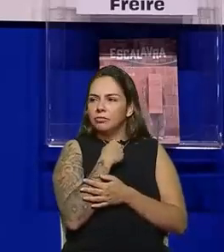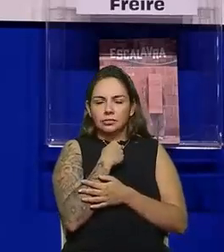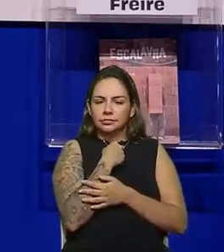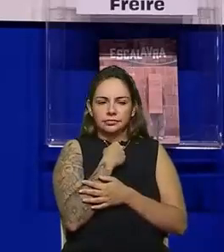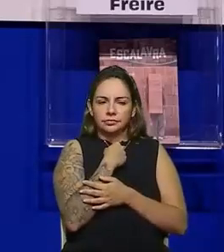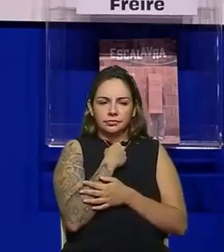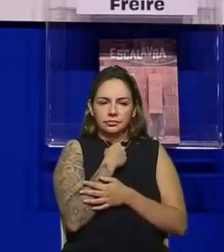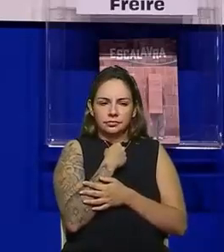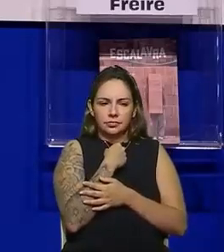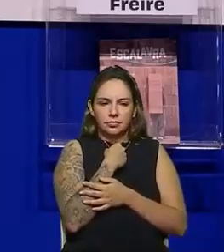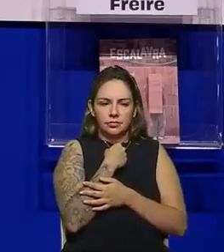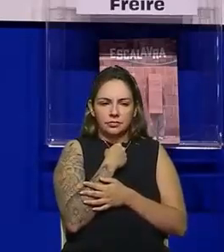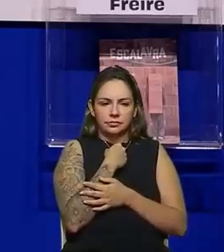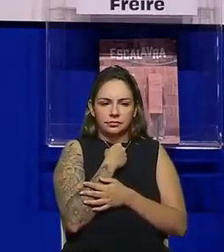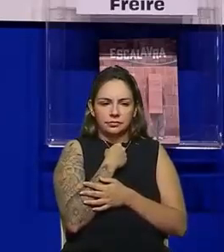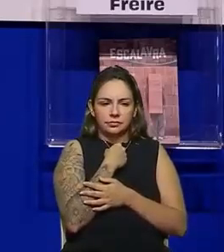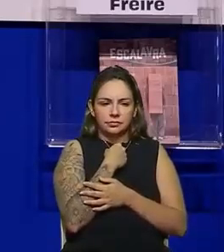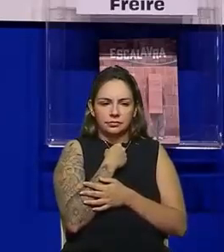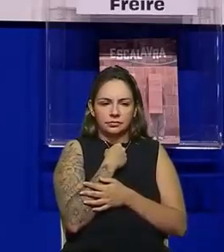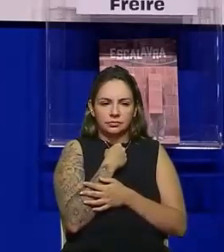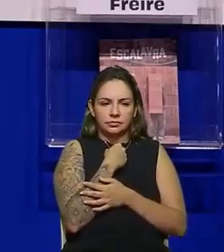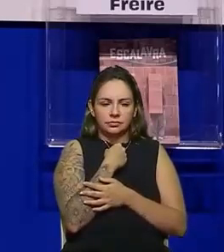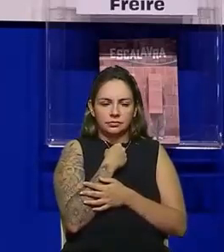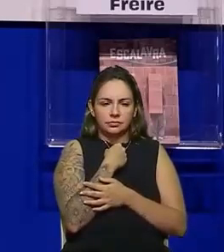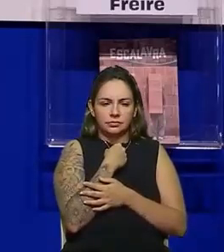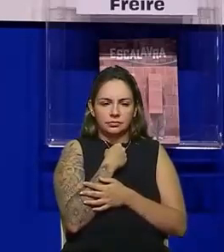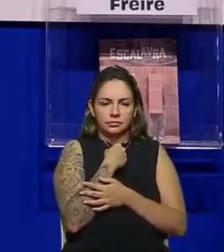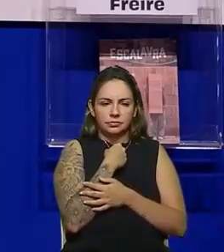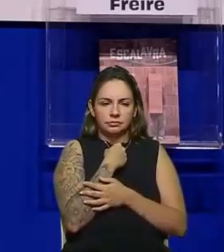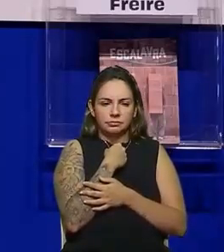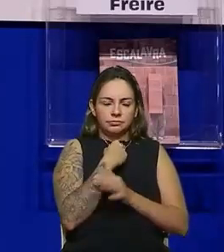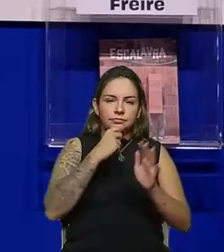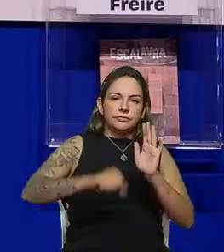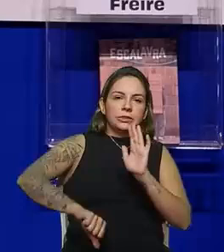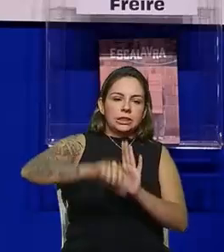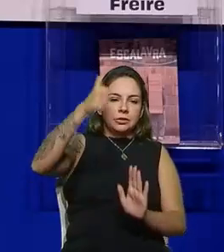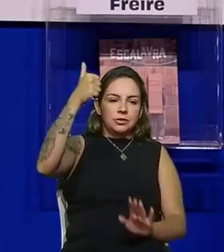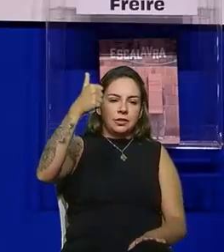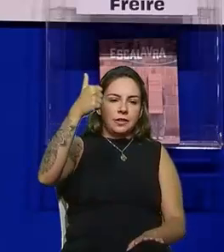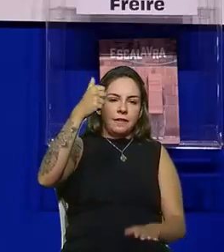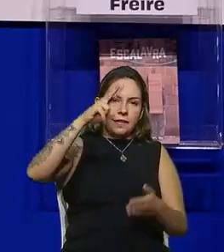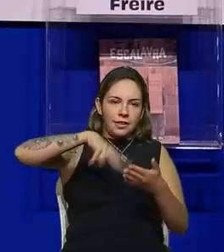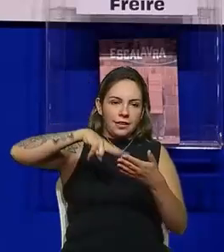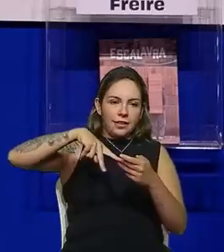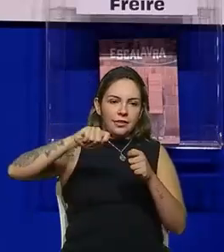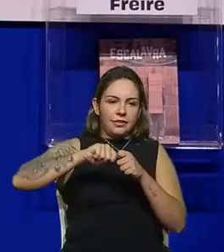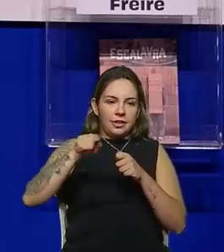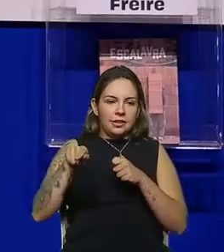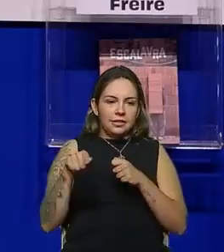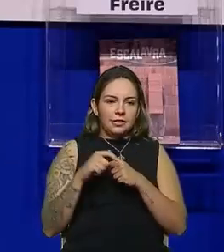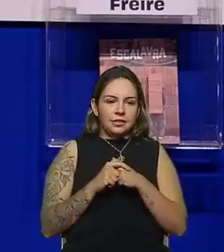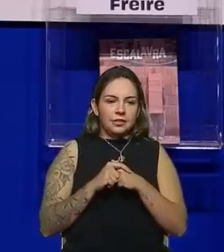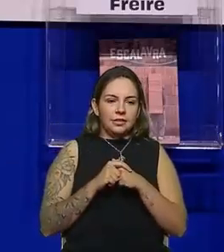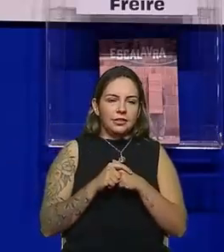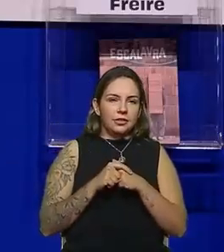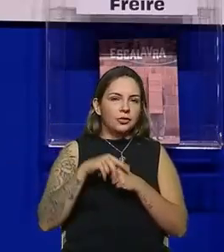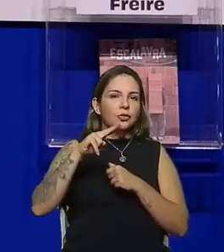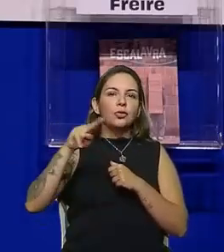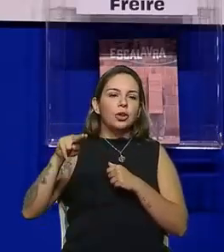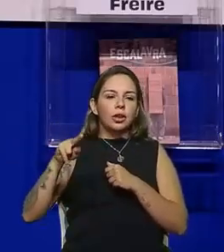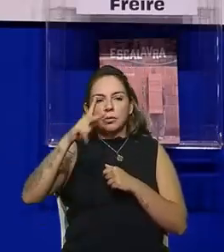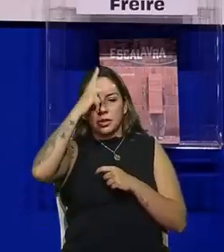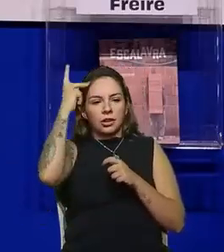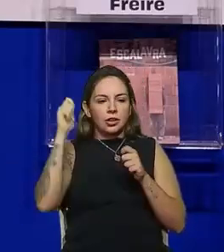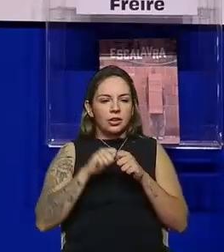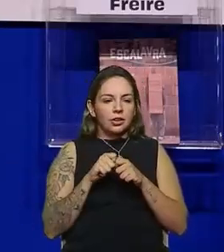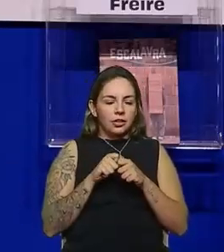pode, né? A José Olímpio devia ter tido mais cuidado. Ele disse, foi a primeira vez que um leitor fez isso. Nunca alguém